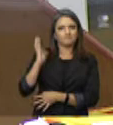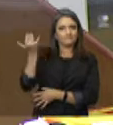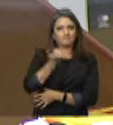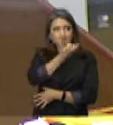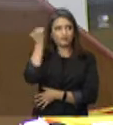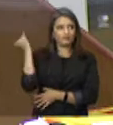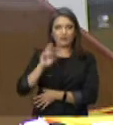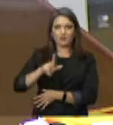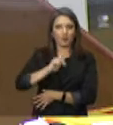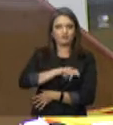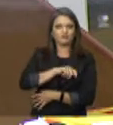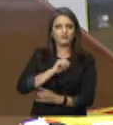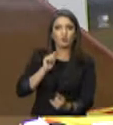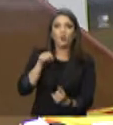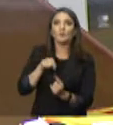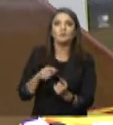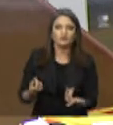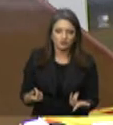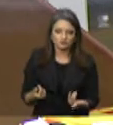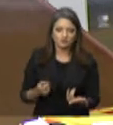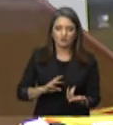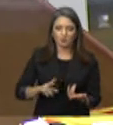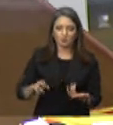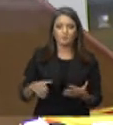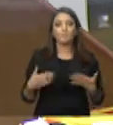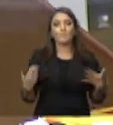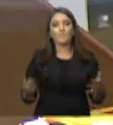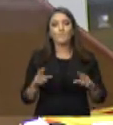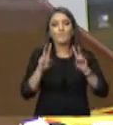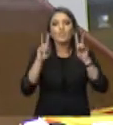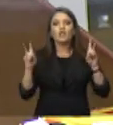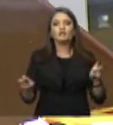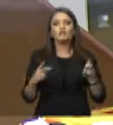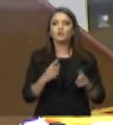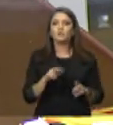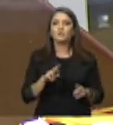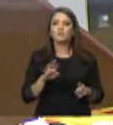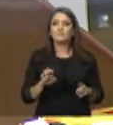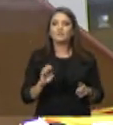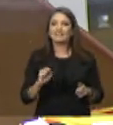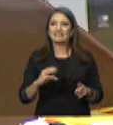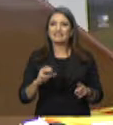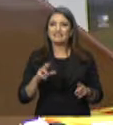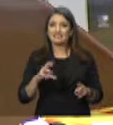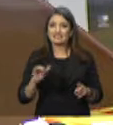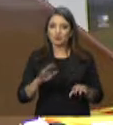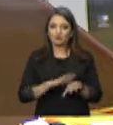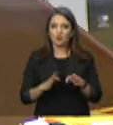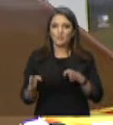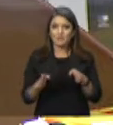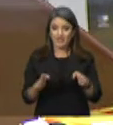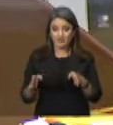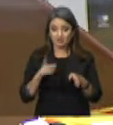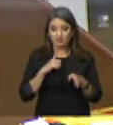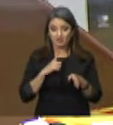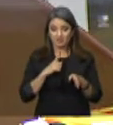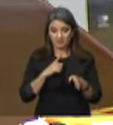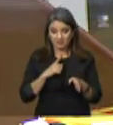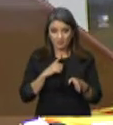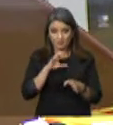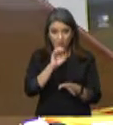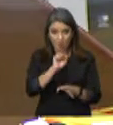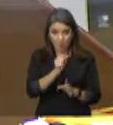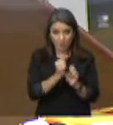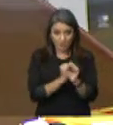ato doloso confie like no tocante à prescrição ali 14230 estipulou o prazo Geral de oito anos